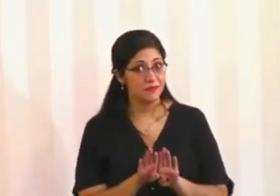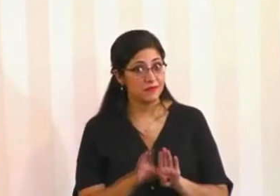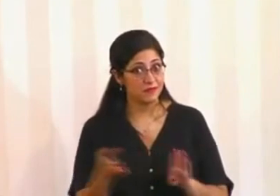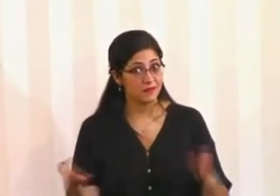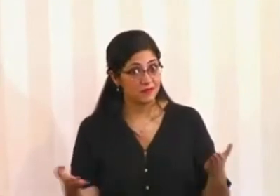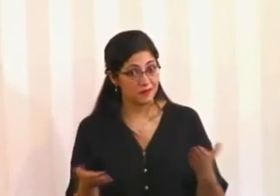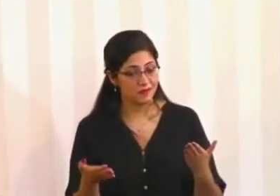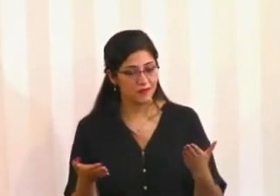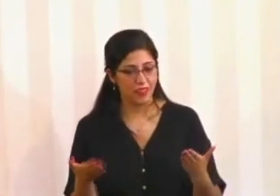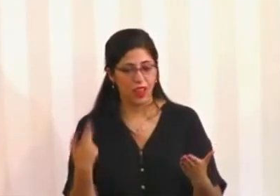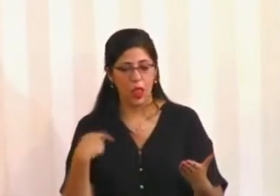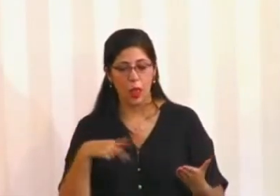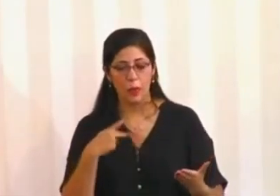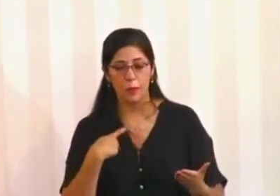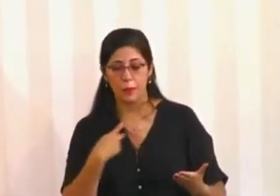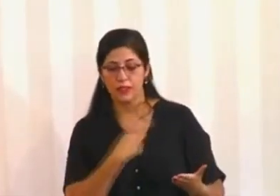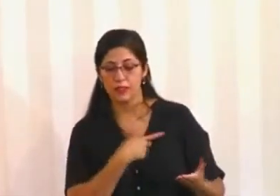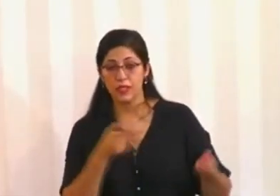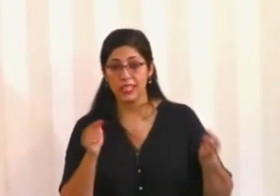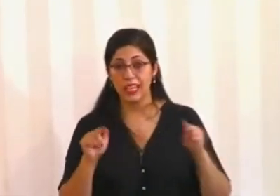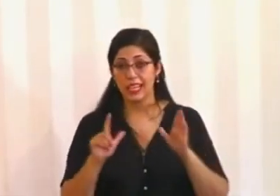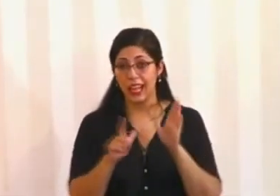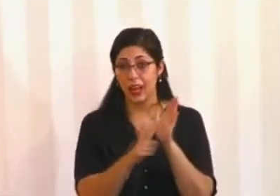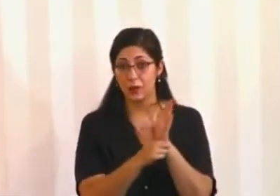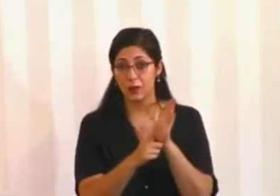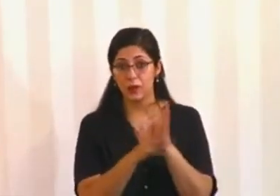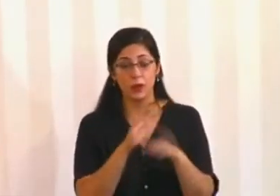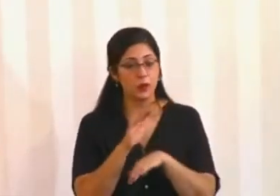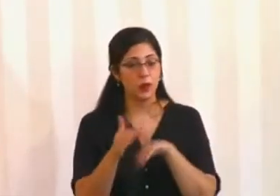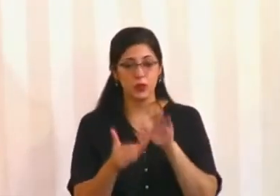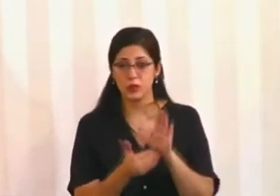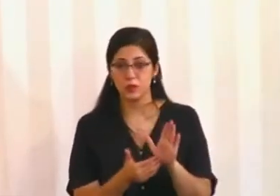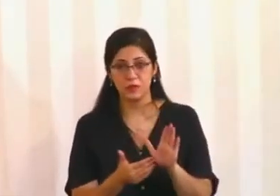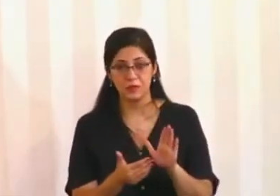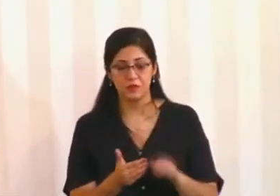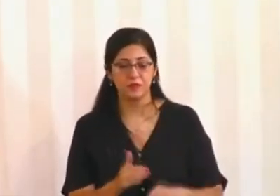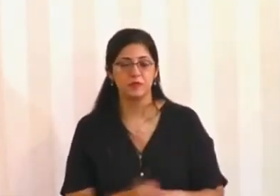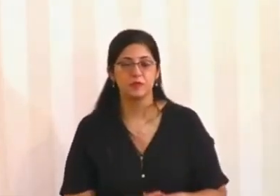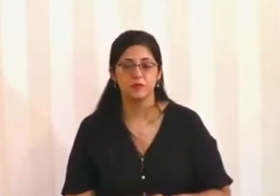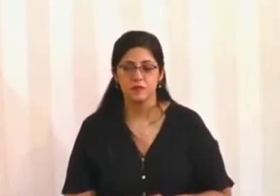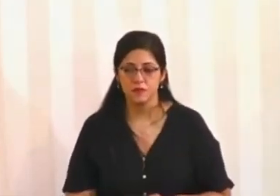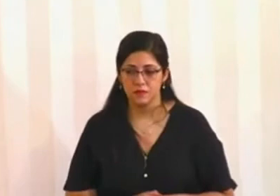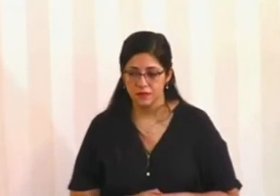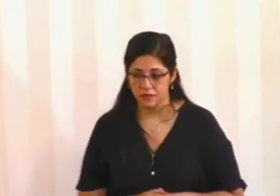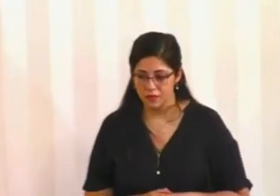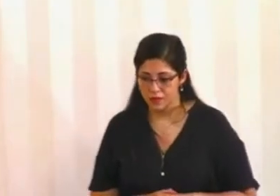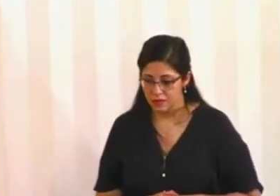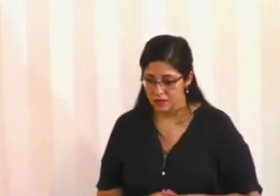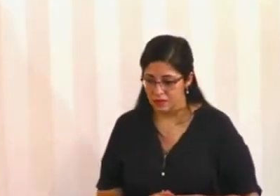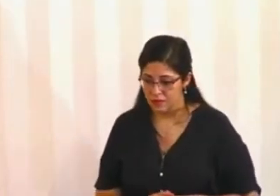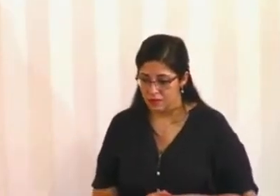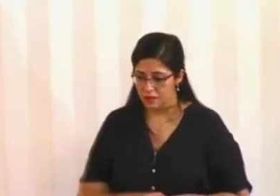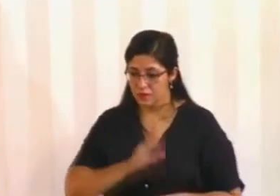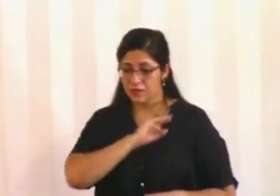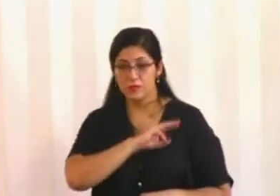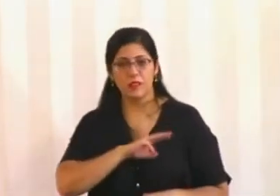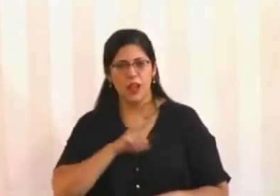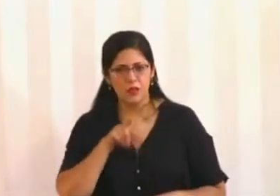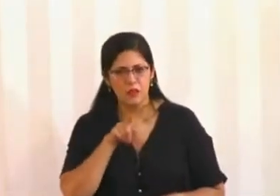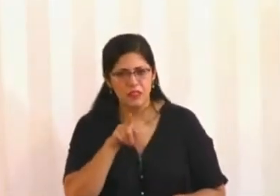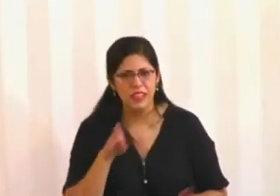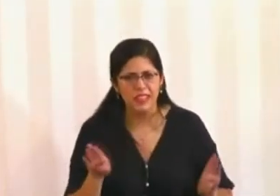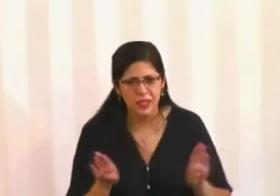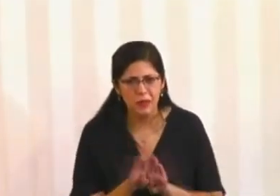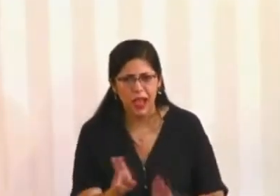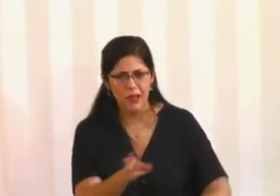Nós pastores, eu, reverendo Sérgio, reverendo Robert, reverendo Henrique, eu cito esses irmãos, mas tem outros pastores, nós missionários, evangelistas, você também